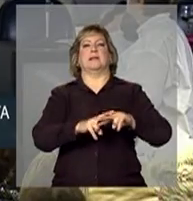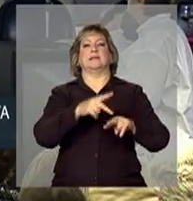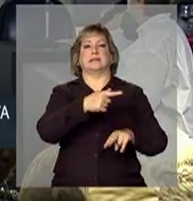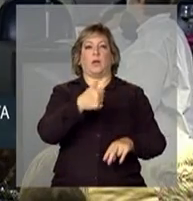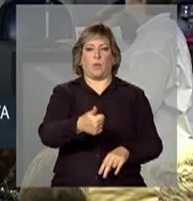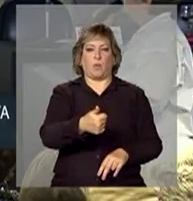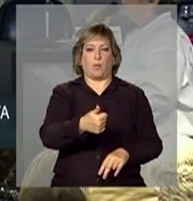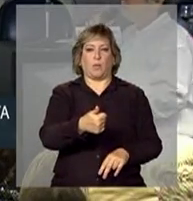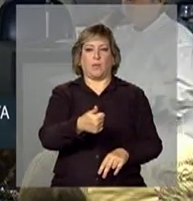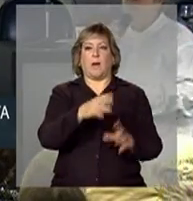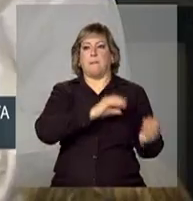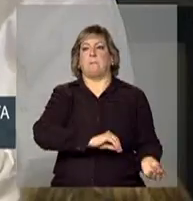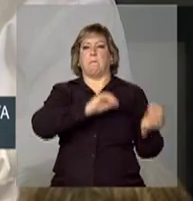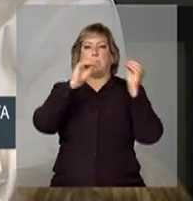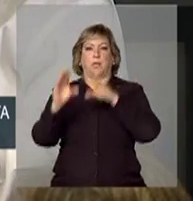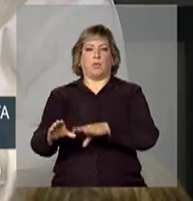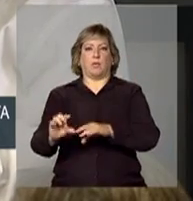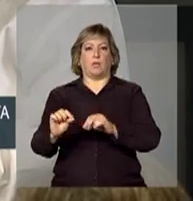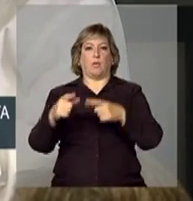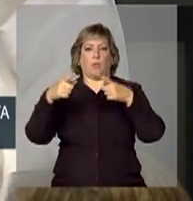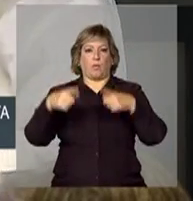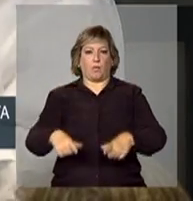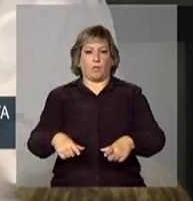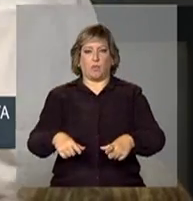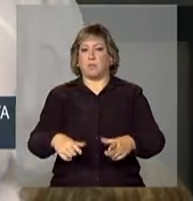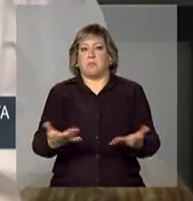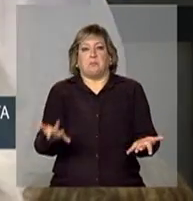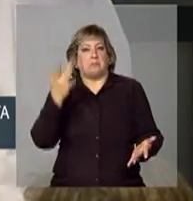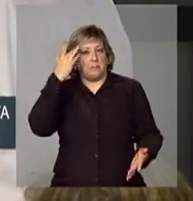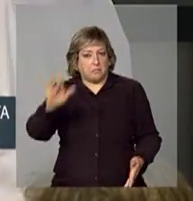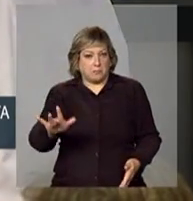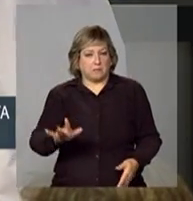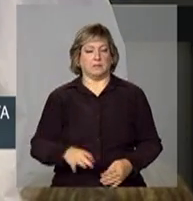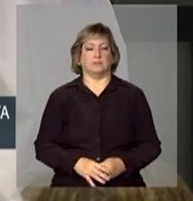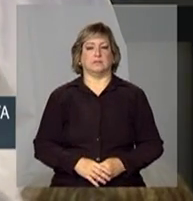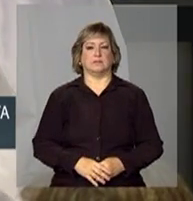71 e transferido para local ignorado.